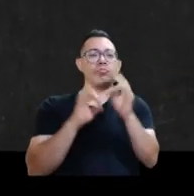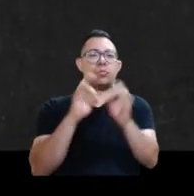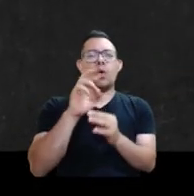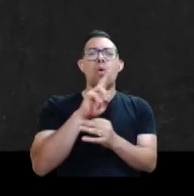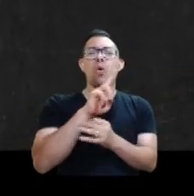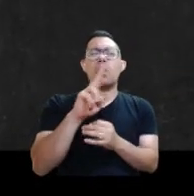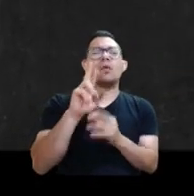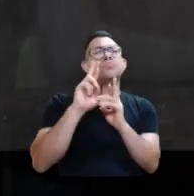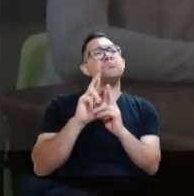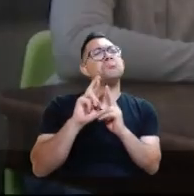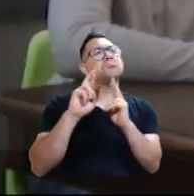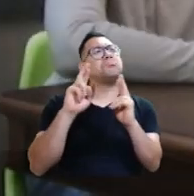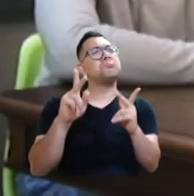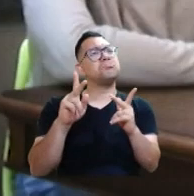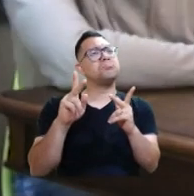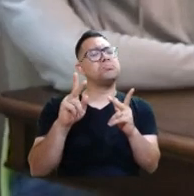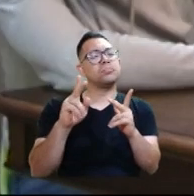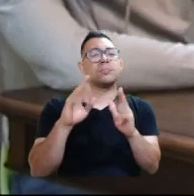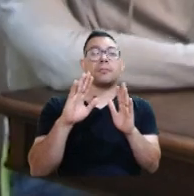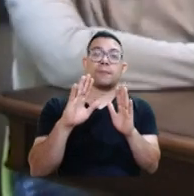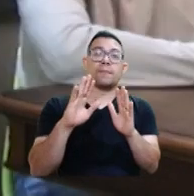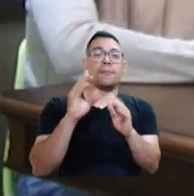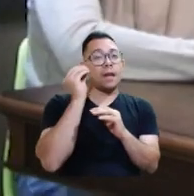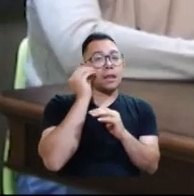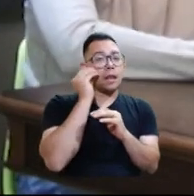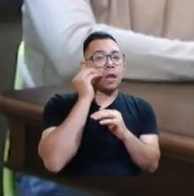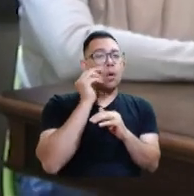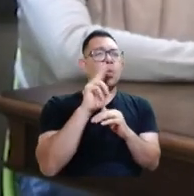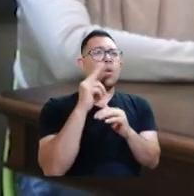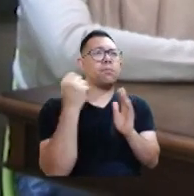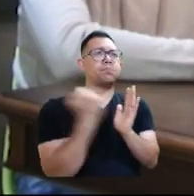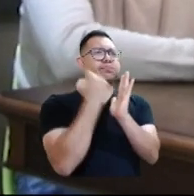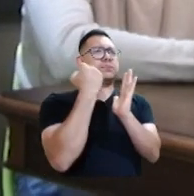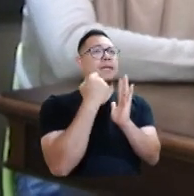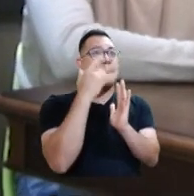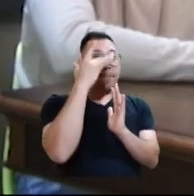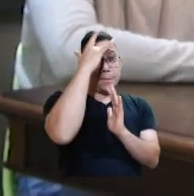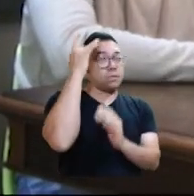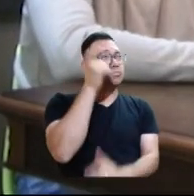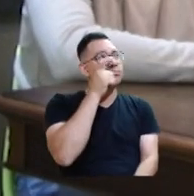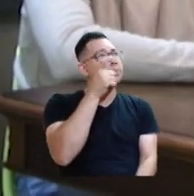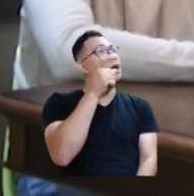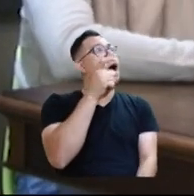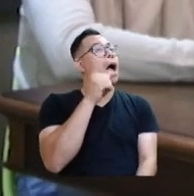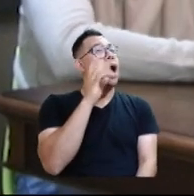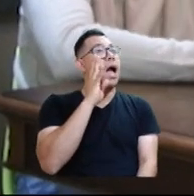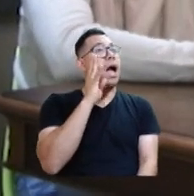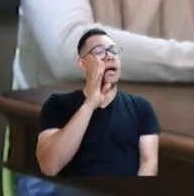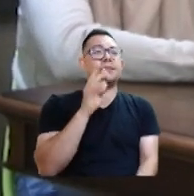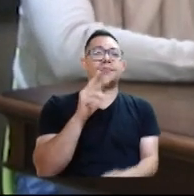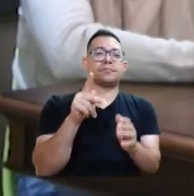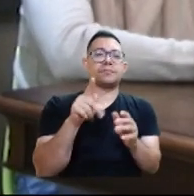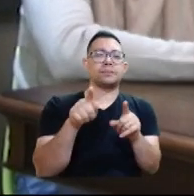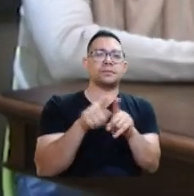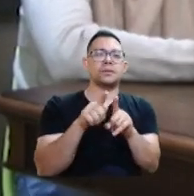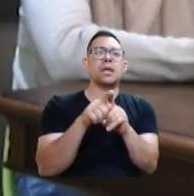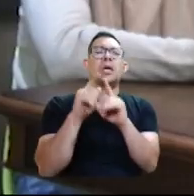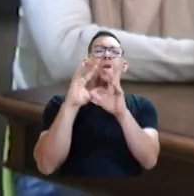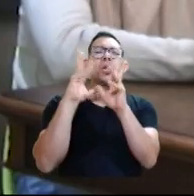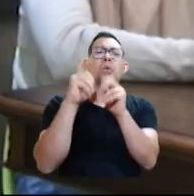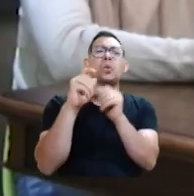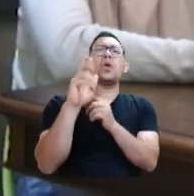A gente estava procurando um nome que fosse diferente, né, que tivesse que marcasse, né, que chamasse a atenção